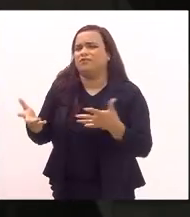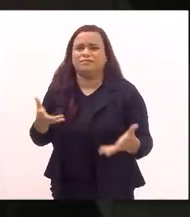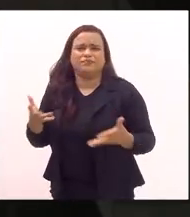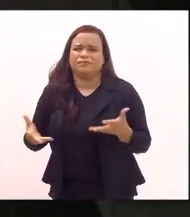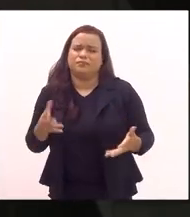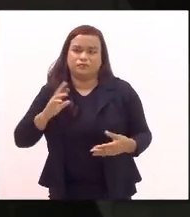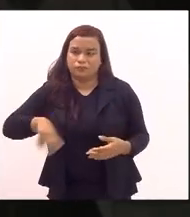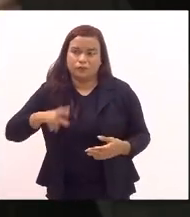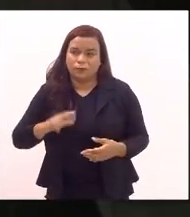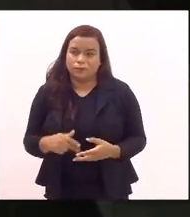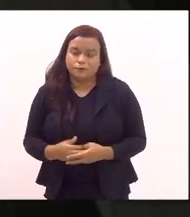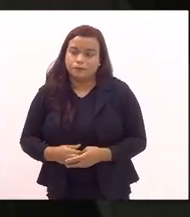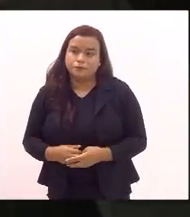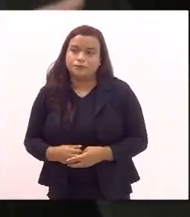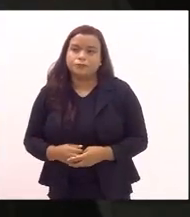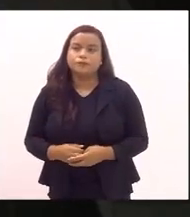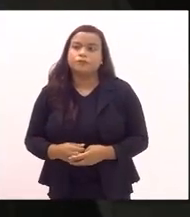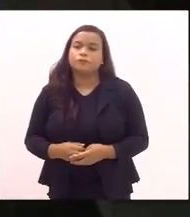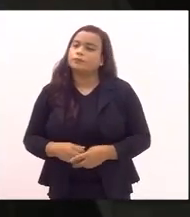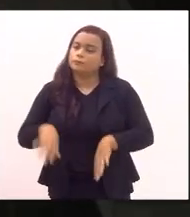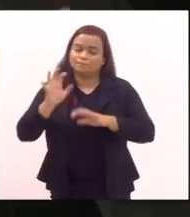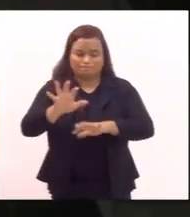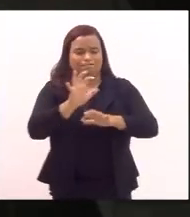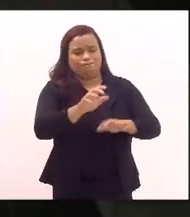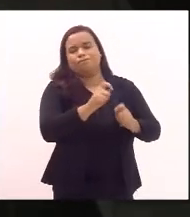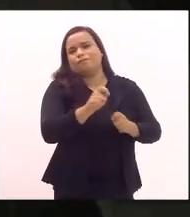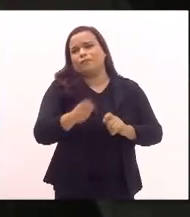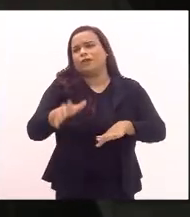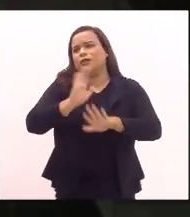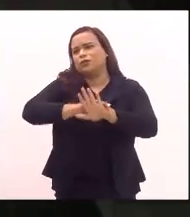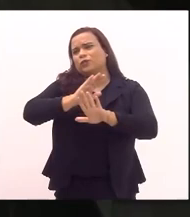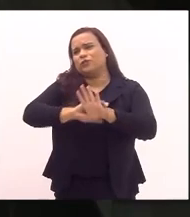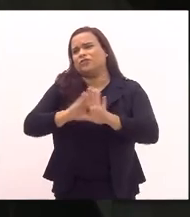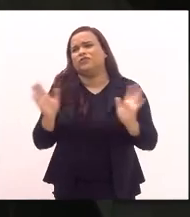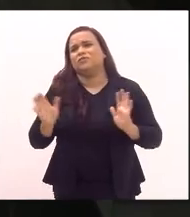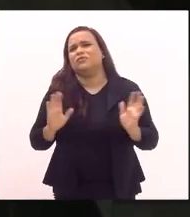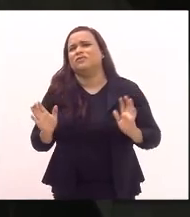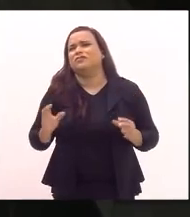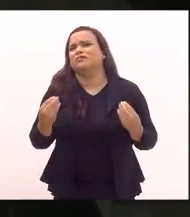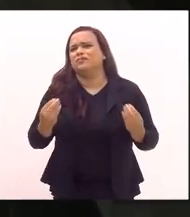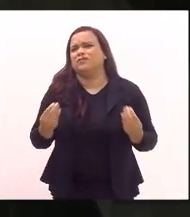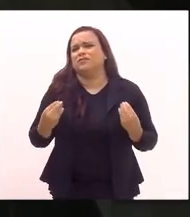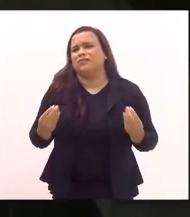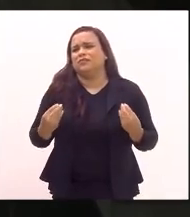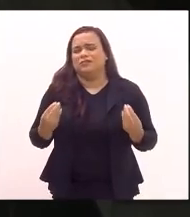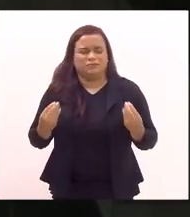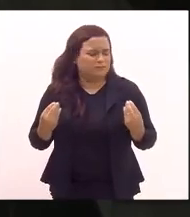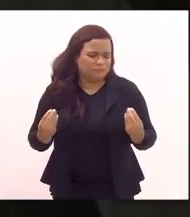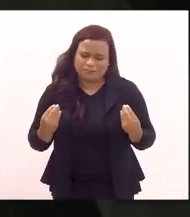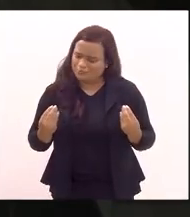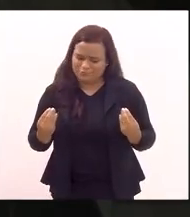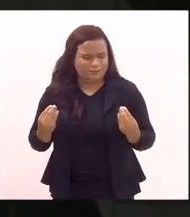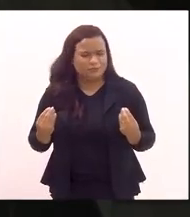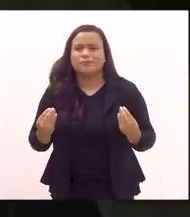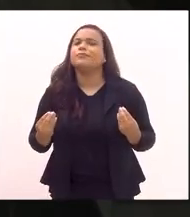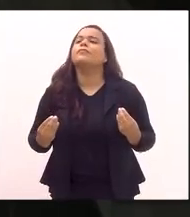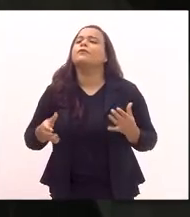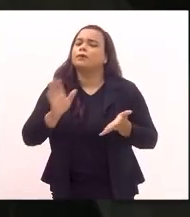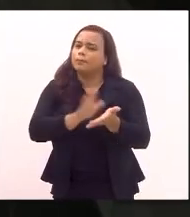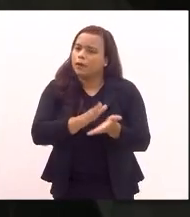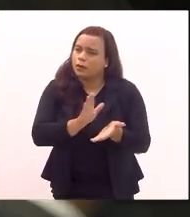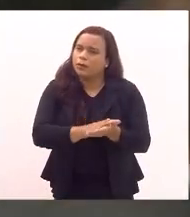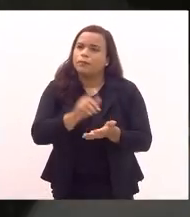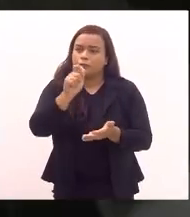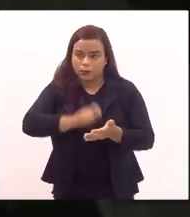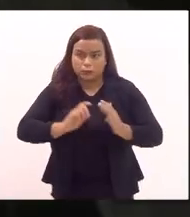de fazer inculcação da ideologia de uma acho que que que que disparate portanto parabéns a vossa excelência